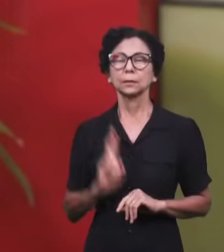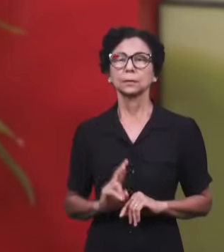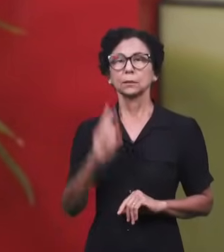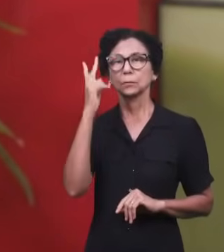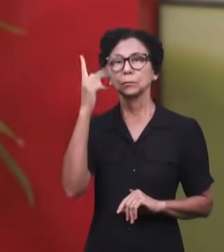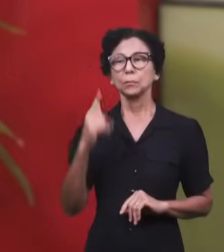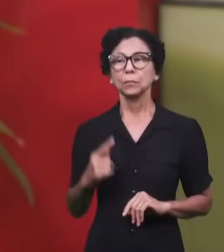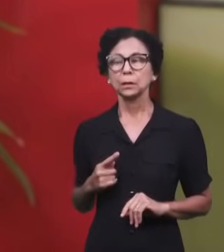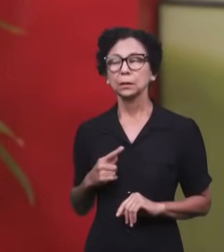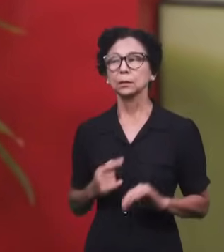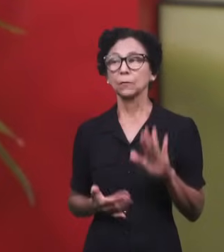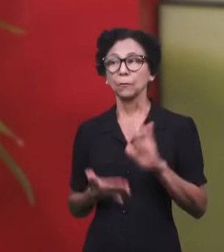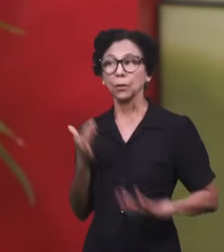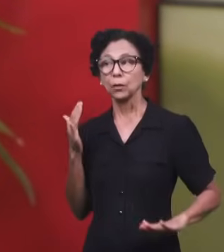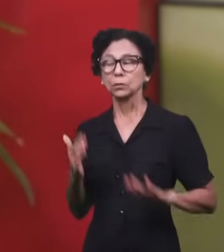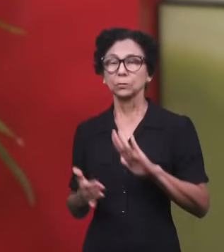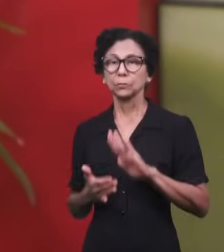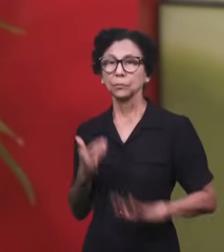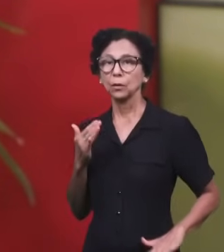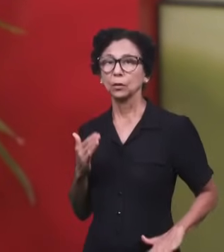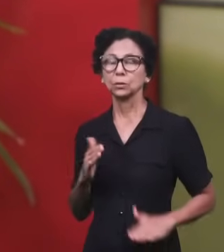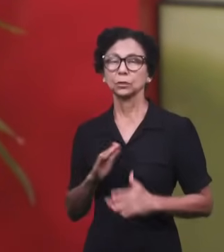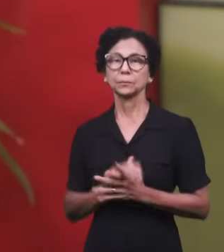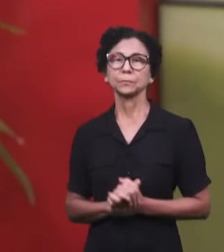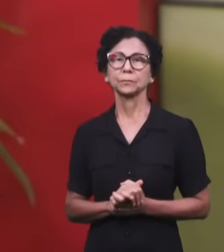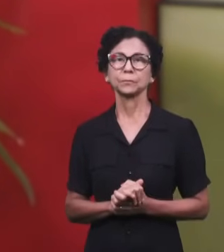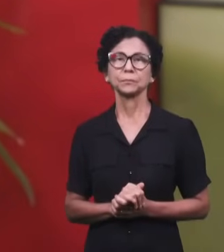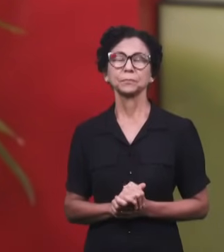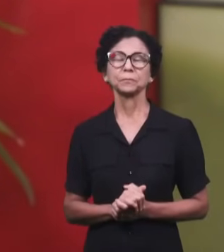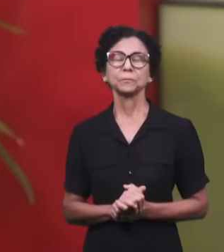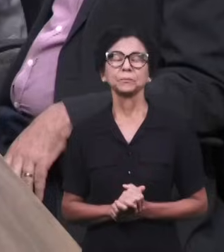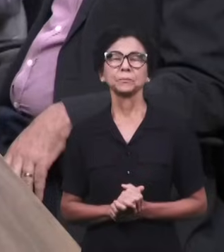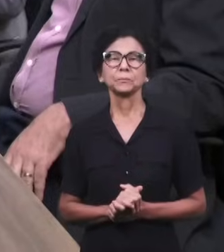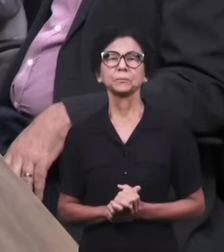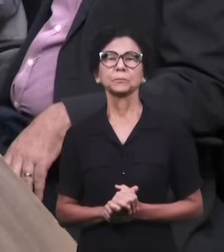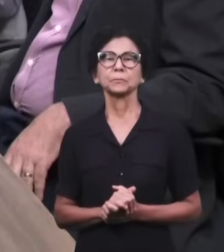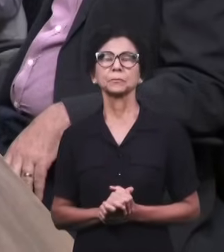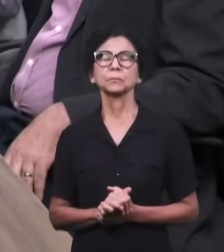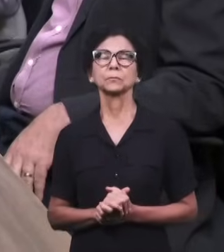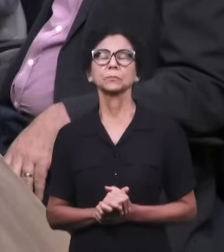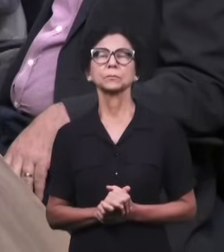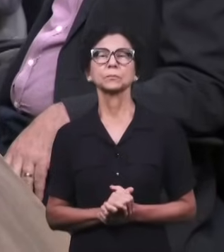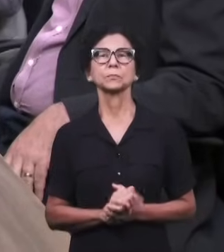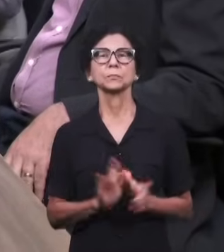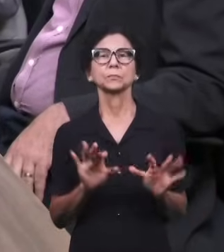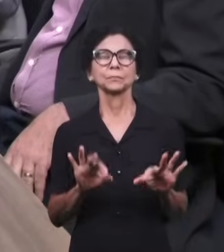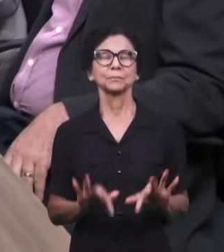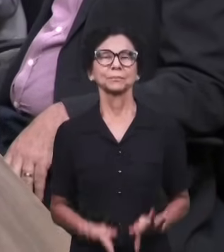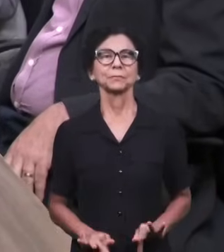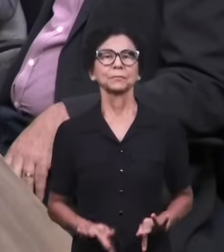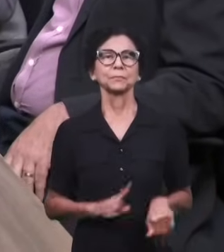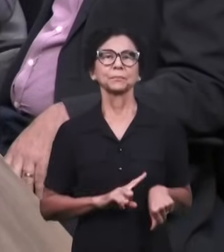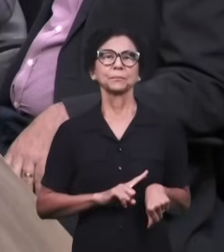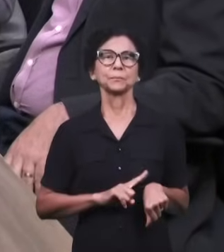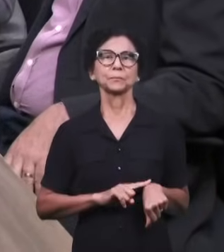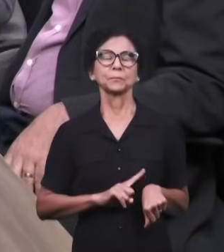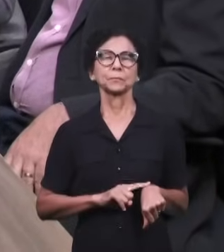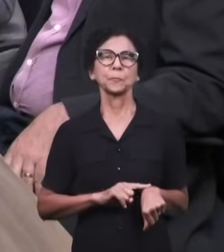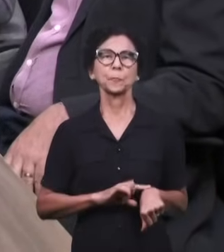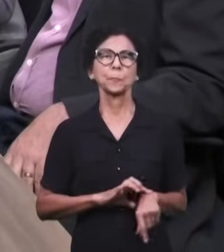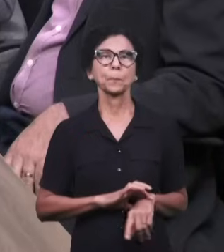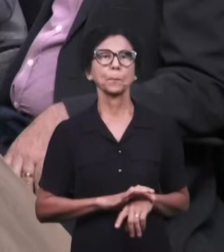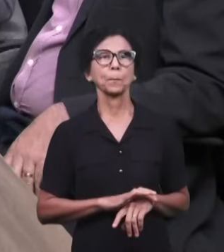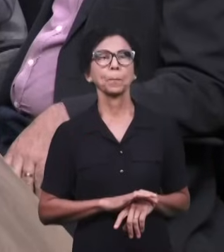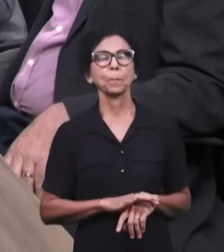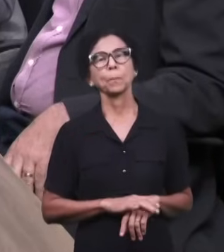dela, porque a carne é fraca. Isso. Mas o espírito está pronto. Muito bem. A gente está chegando ao final por causa do nosso